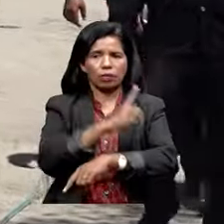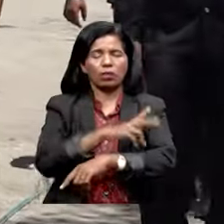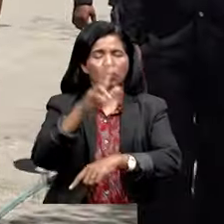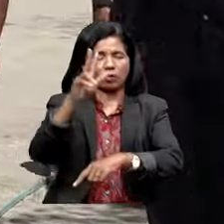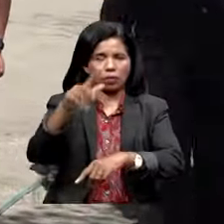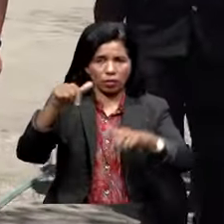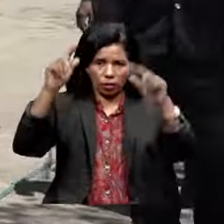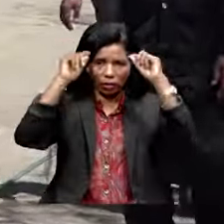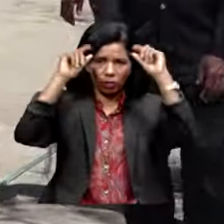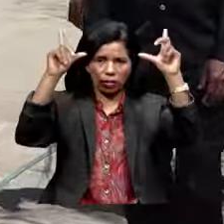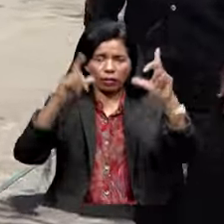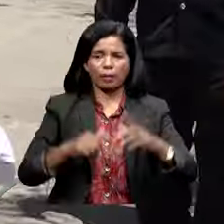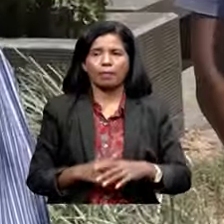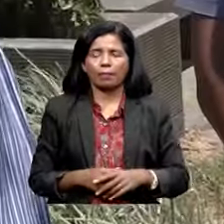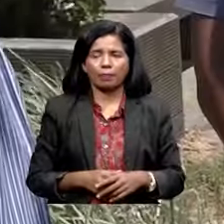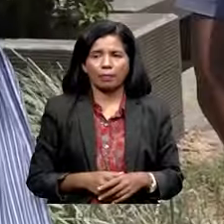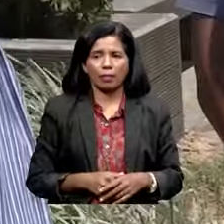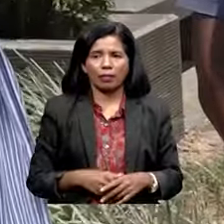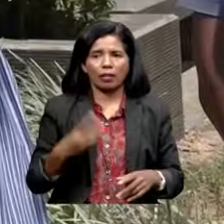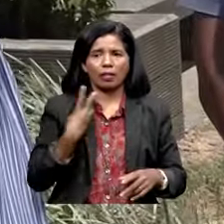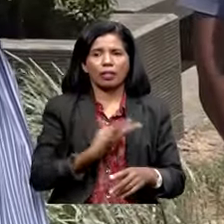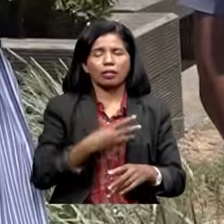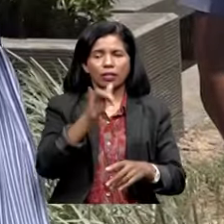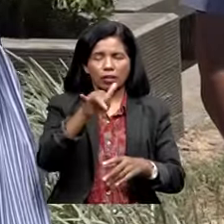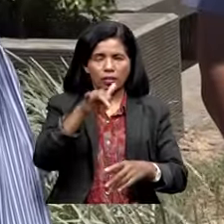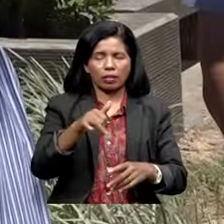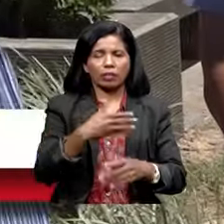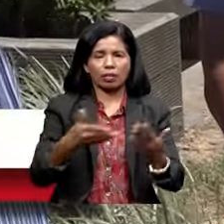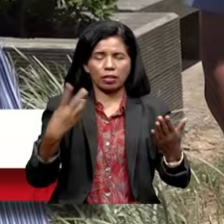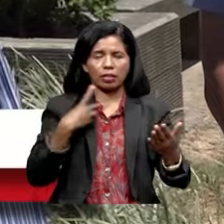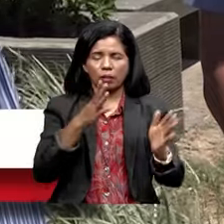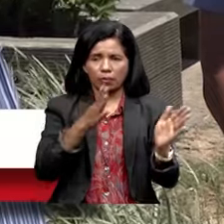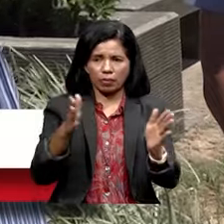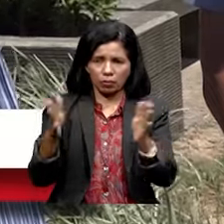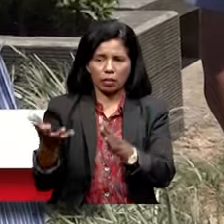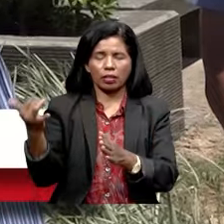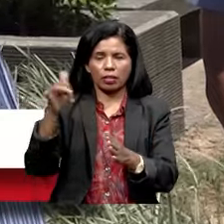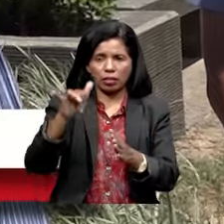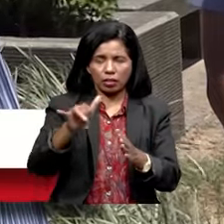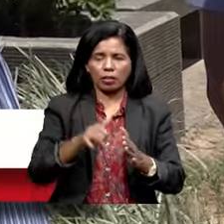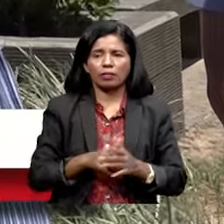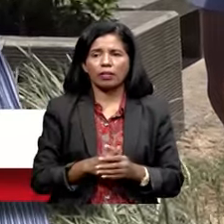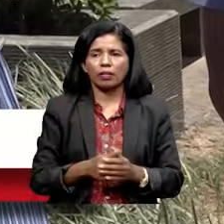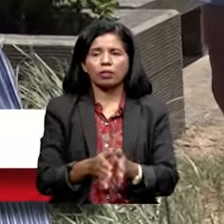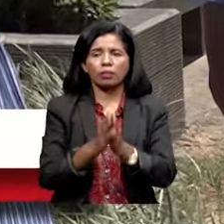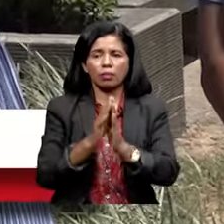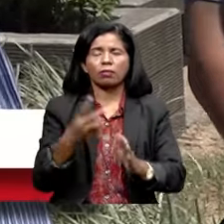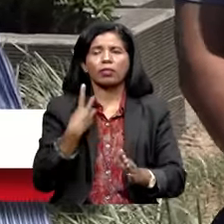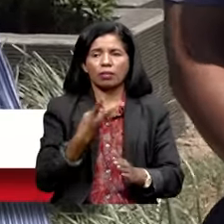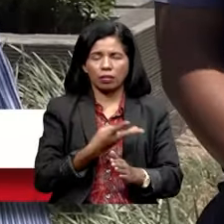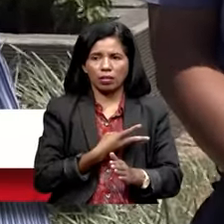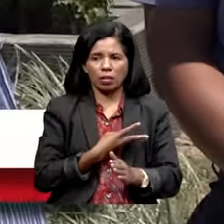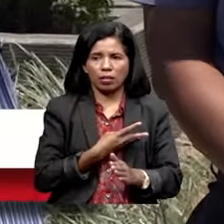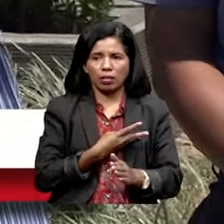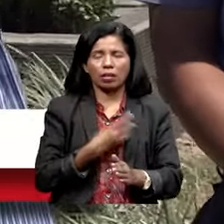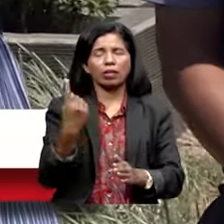a Timor-Leste. Satisfeito, Boat, também me está preparando, né? Se ela, o seu para ita... Mantém